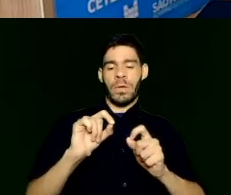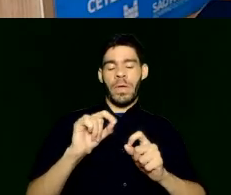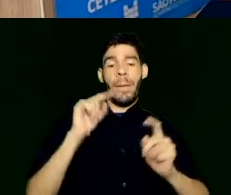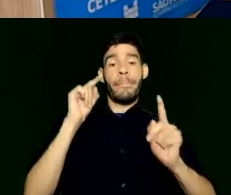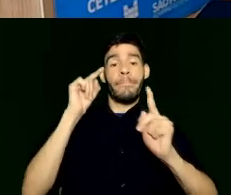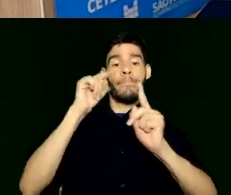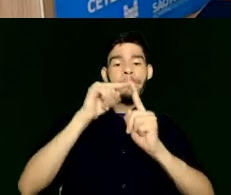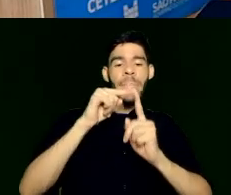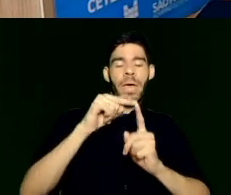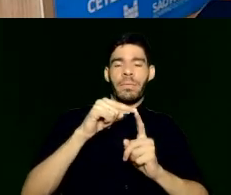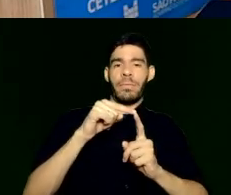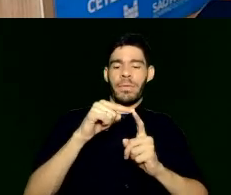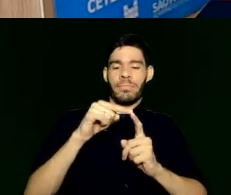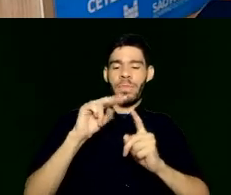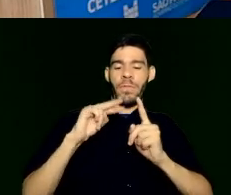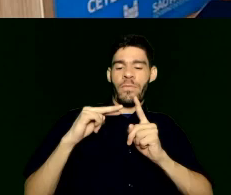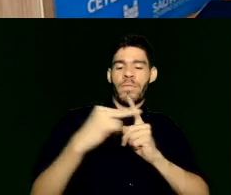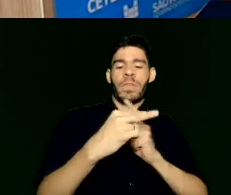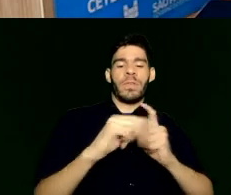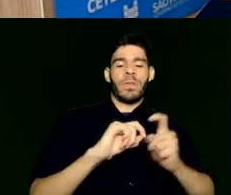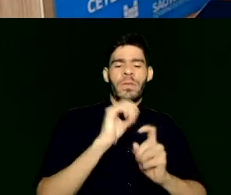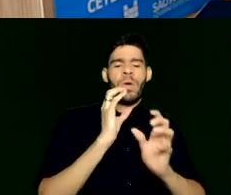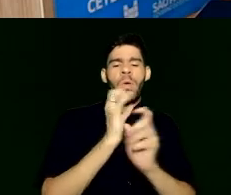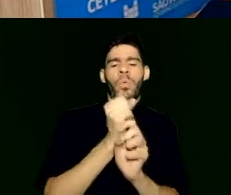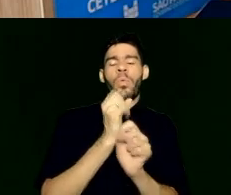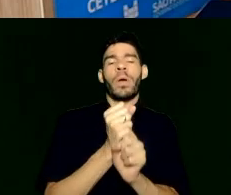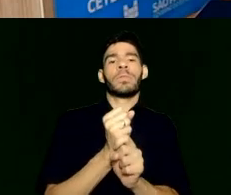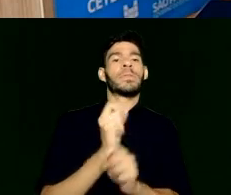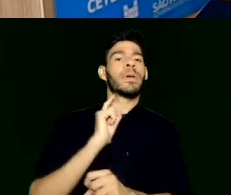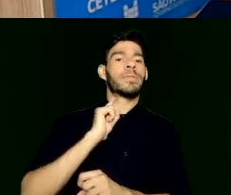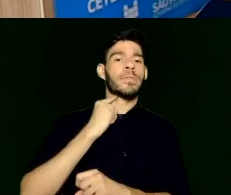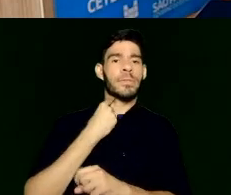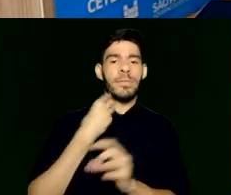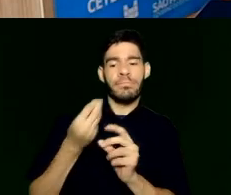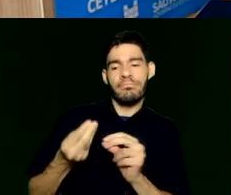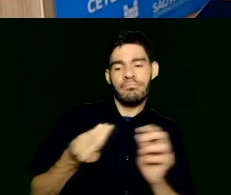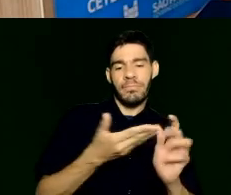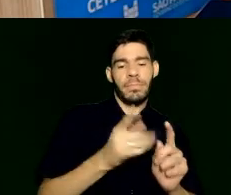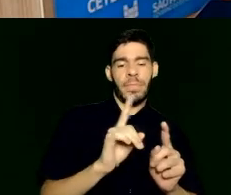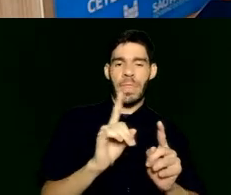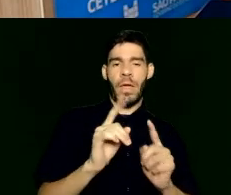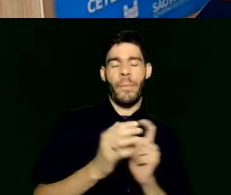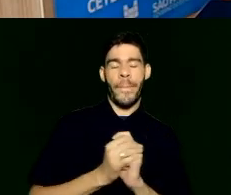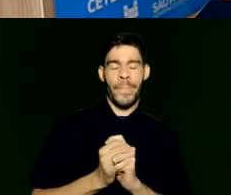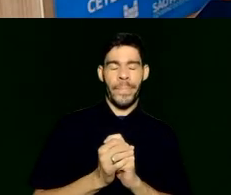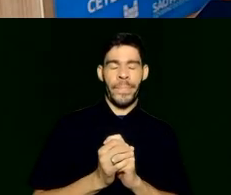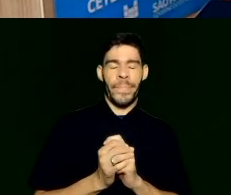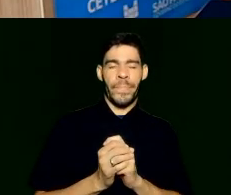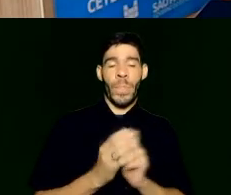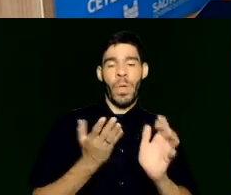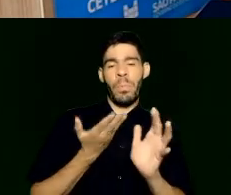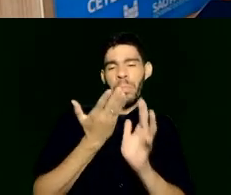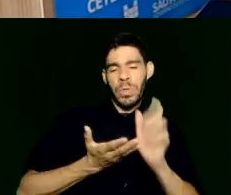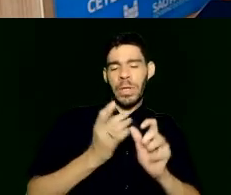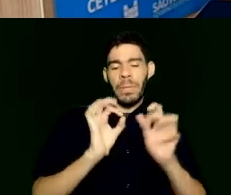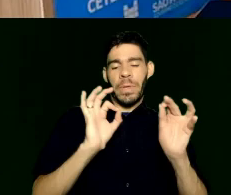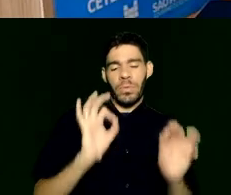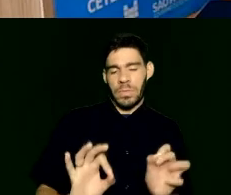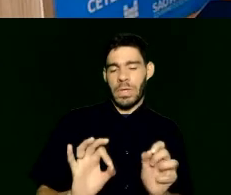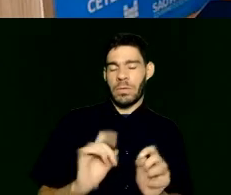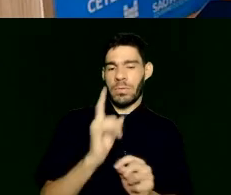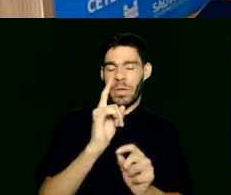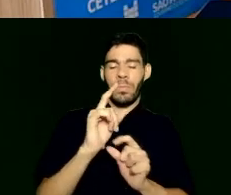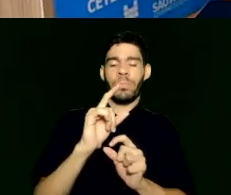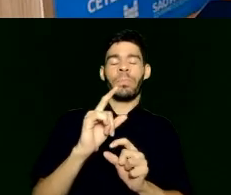transformadas em metas não do ponto de vista de quantidade de resíduos levados à destinação adequada